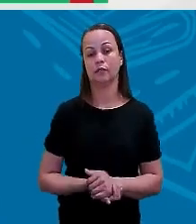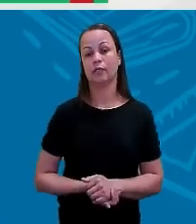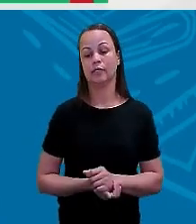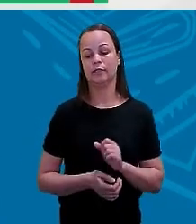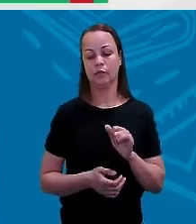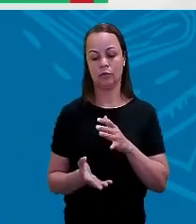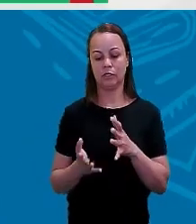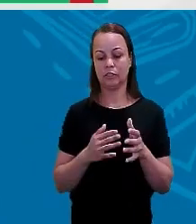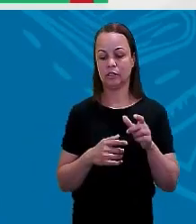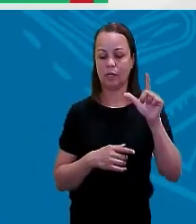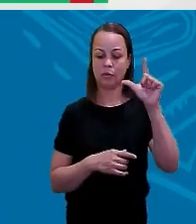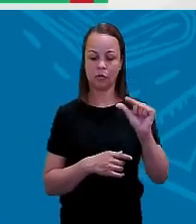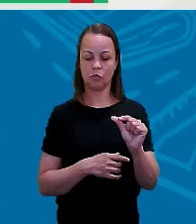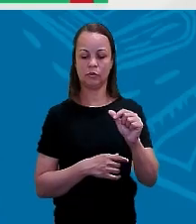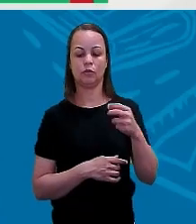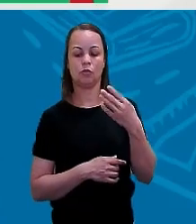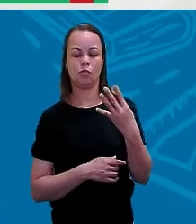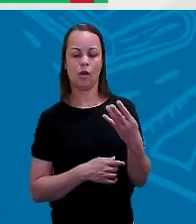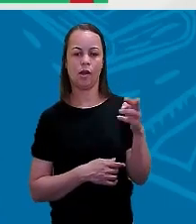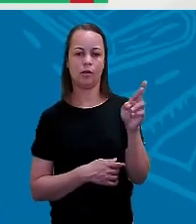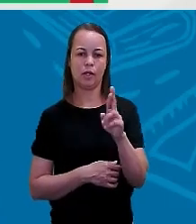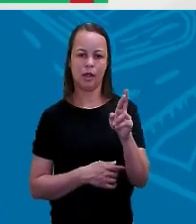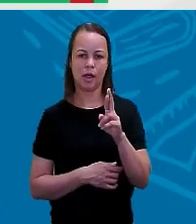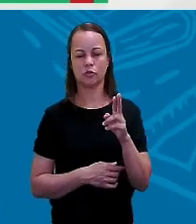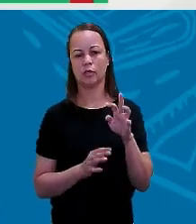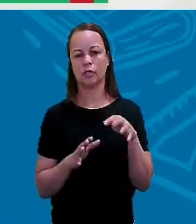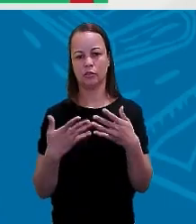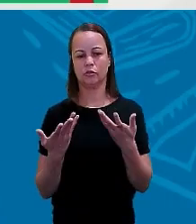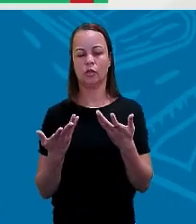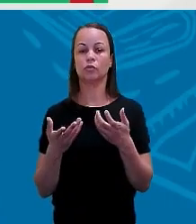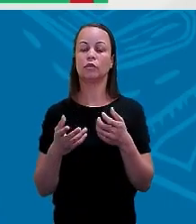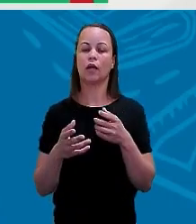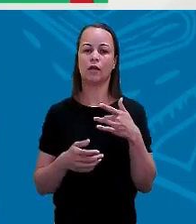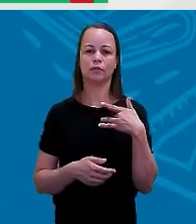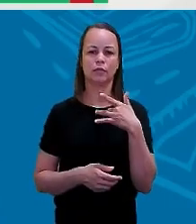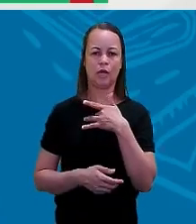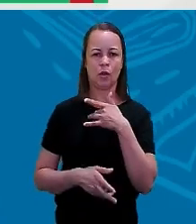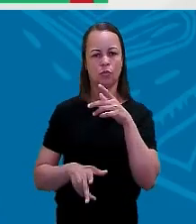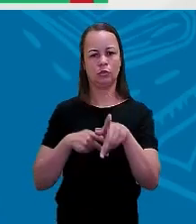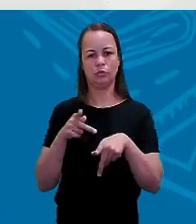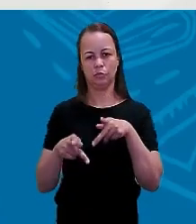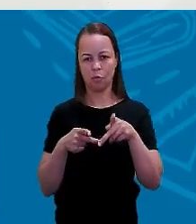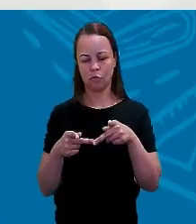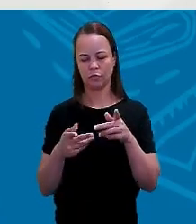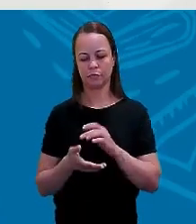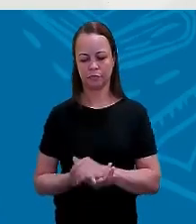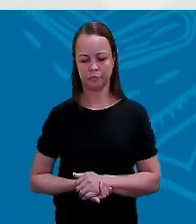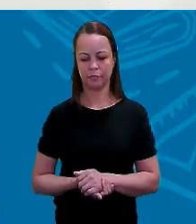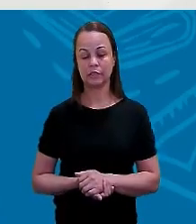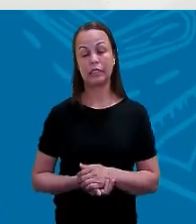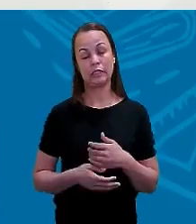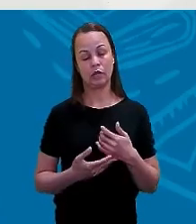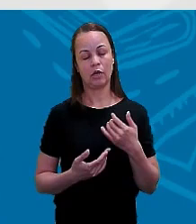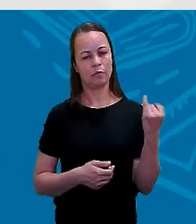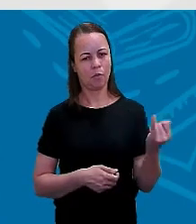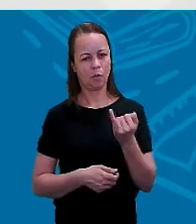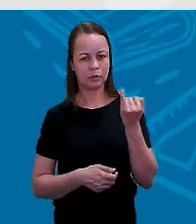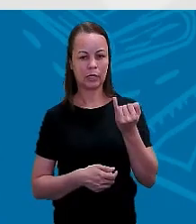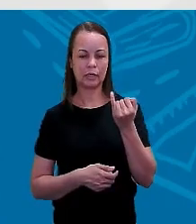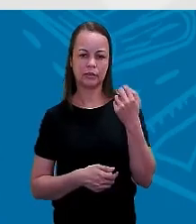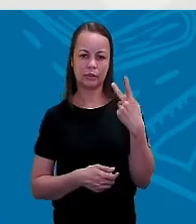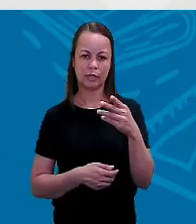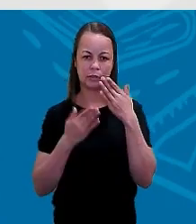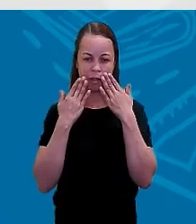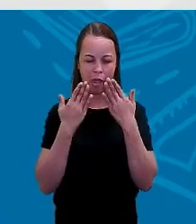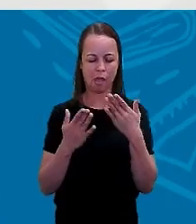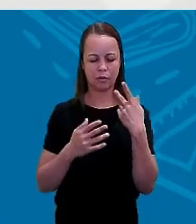economizando R$4 com a questão da saúde pública, tá certo? Daí fica mais uma vez a importância aí do investimento nessa